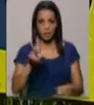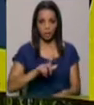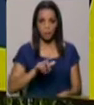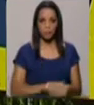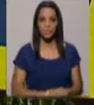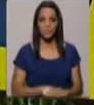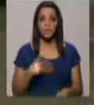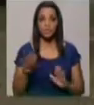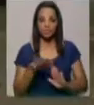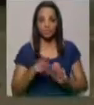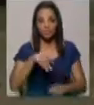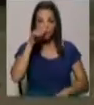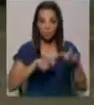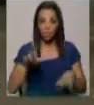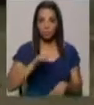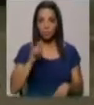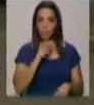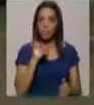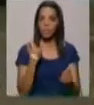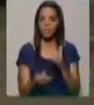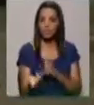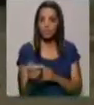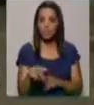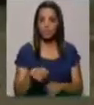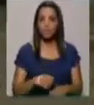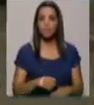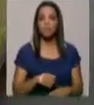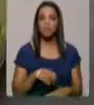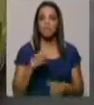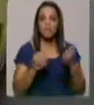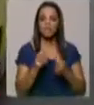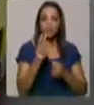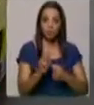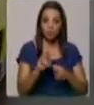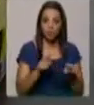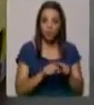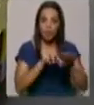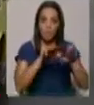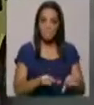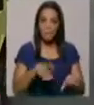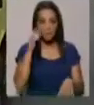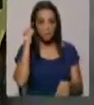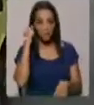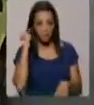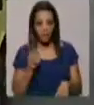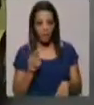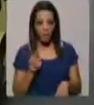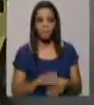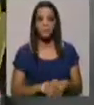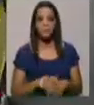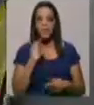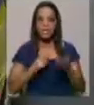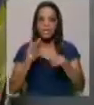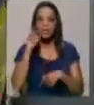O socorro à população de Lisboa pode estar em risco. Duas das 17 ambulâncias do INEM terão ficado paradas esta quinta-feira. Quem denuncia